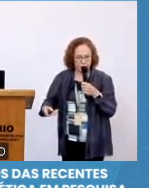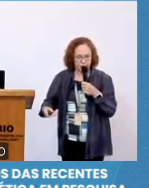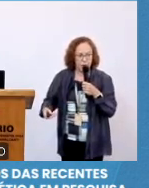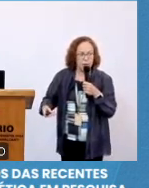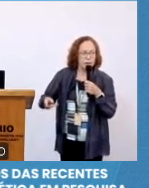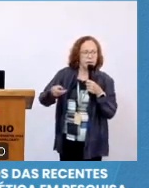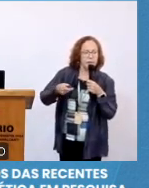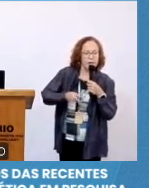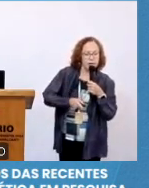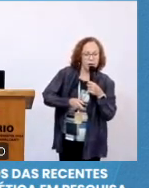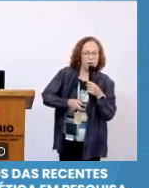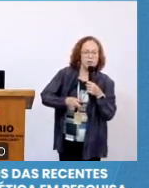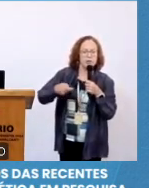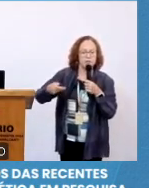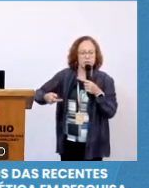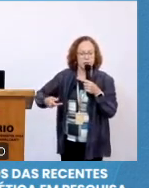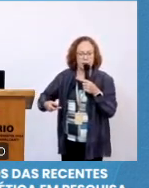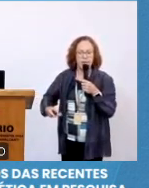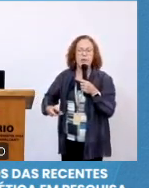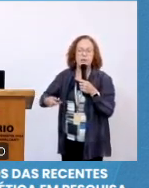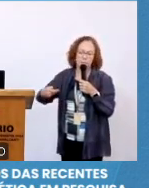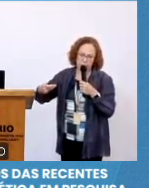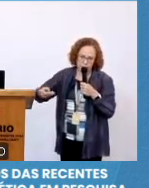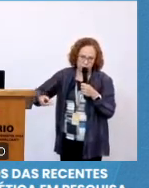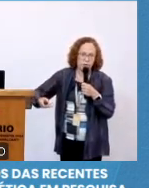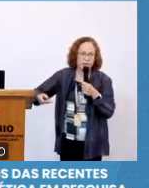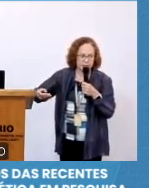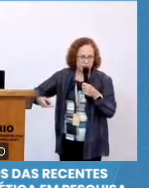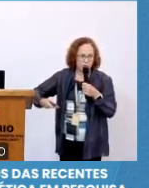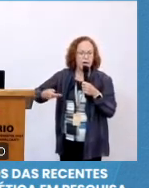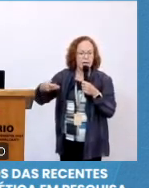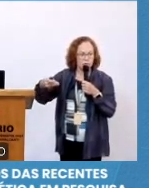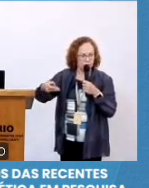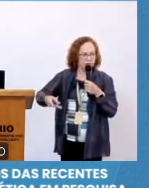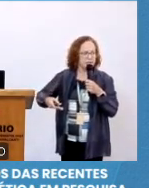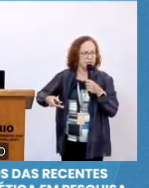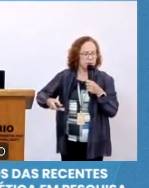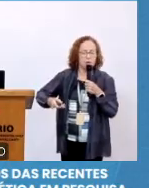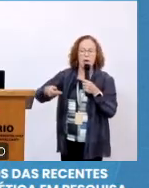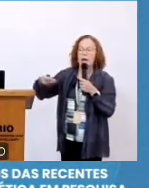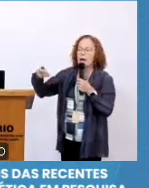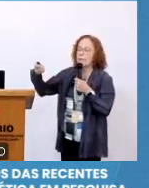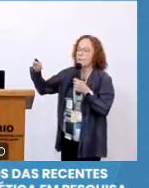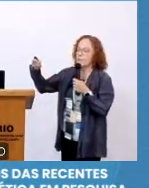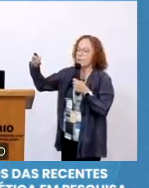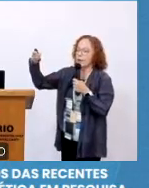corte. Então, amigo da corte, então você também, usualmente é advogado que faz isso,